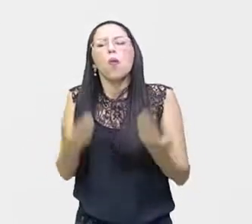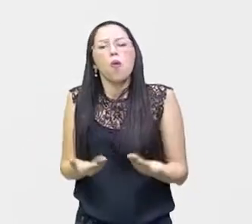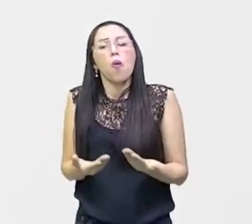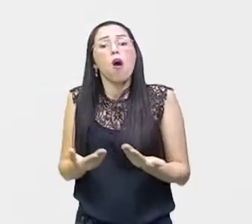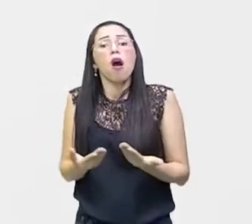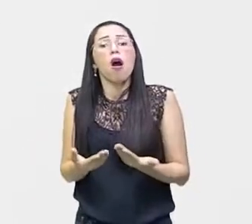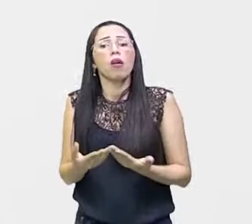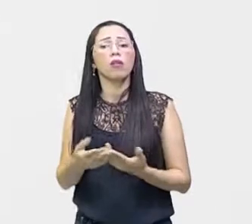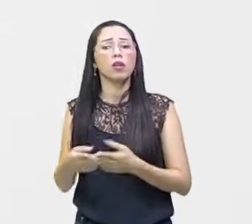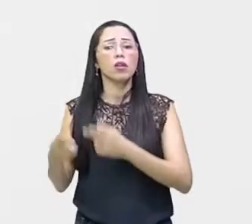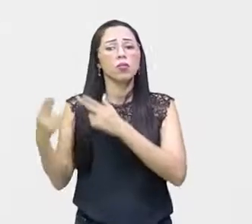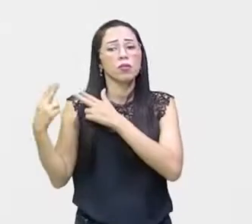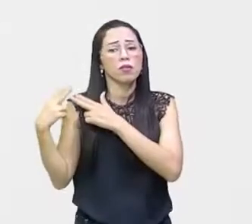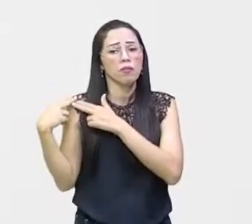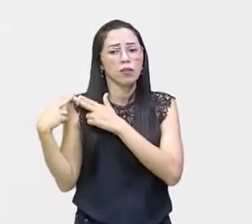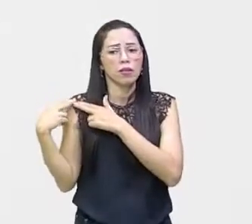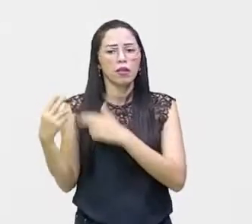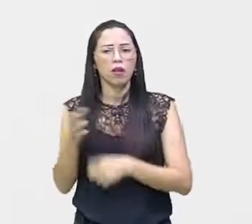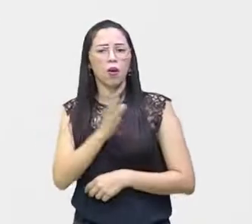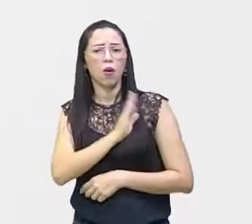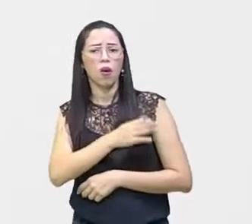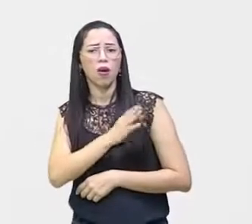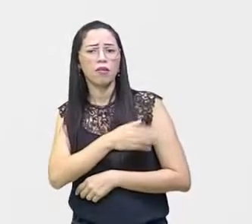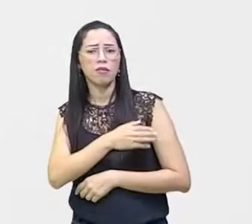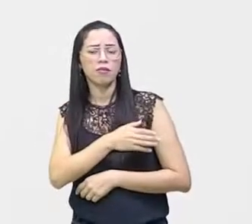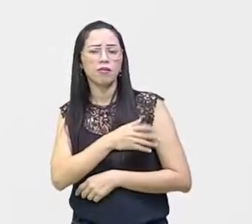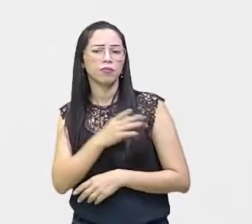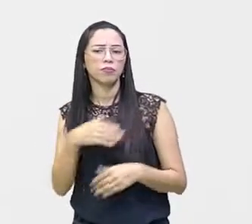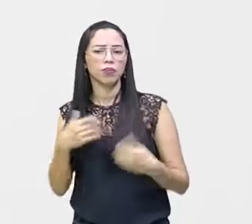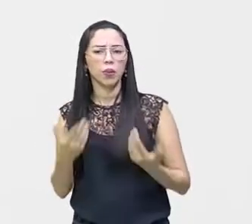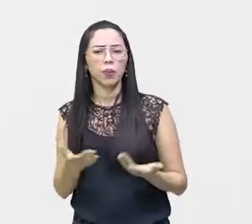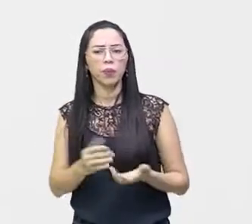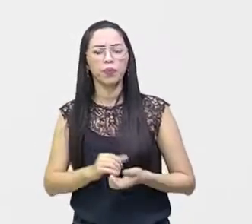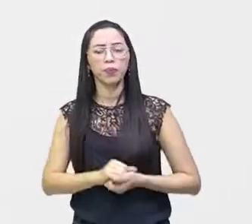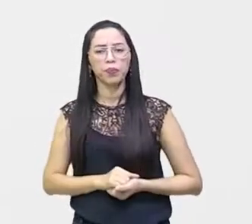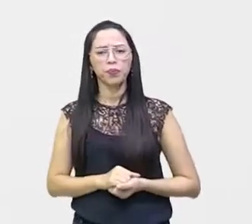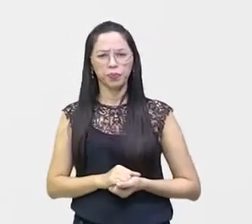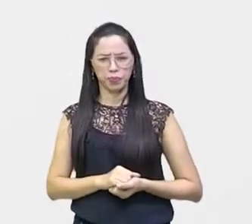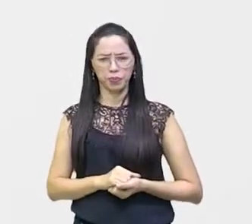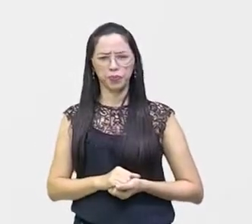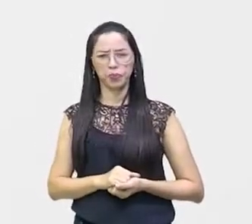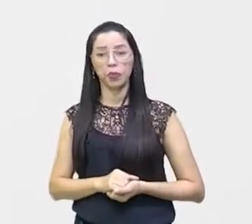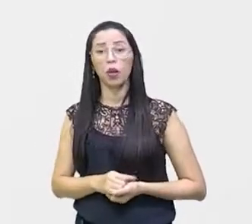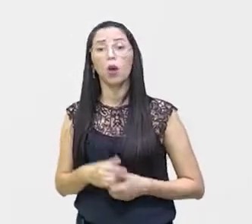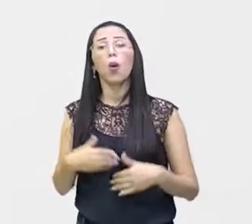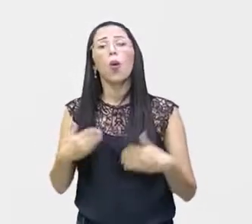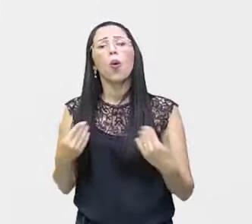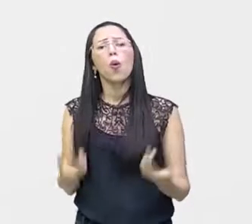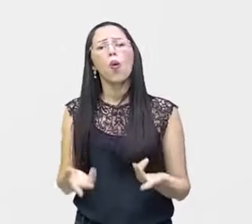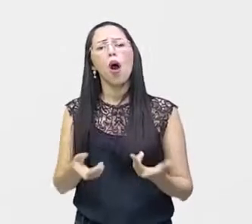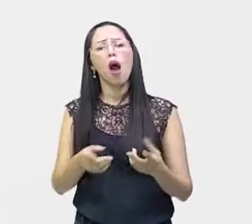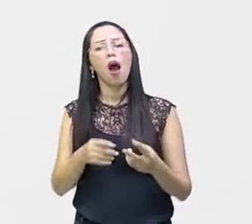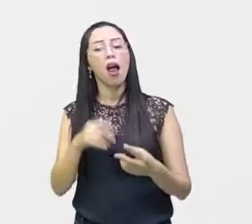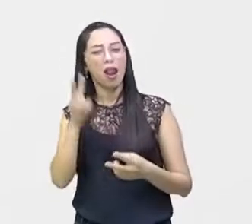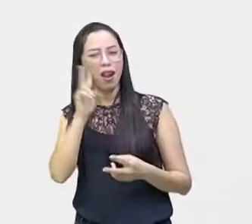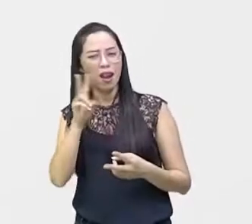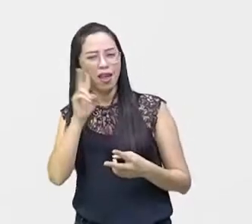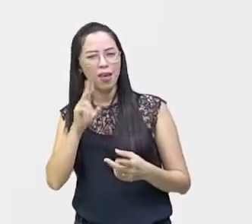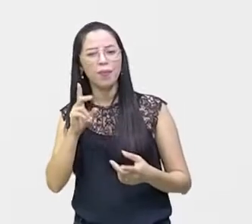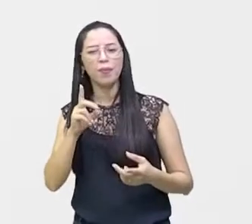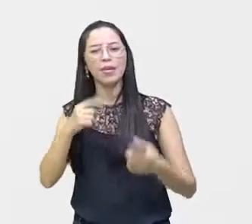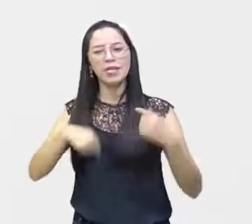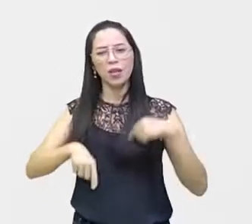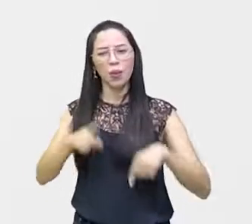órgão? Ok? Agora vamos para o número 3. Quais os tipos de circulação que os